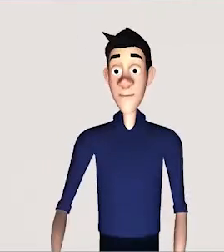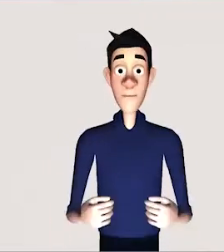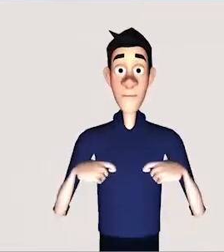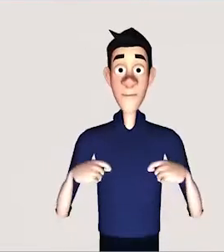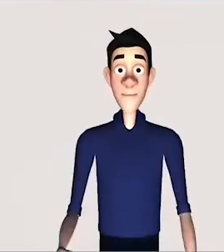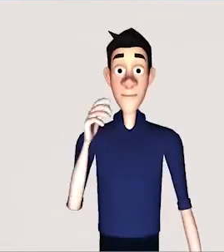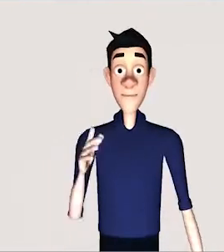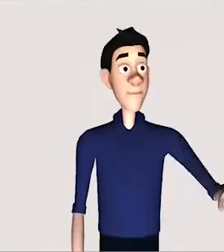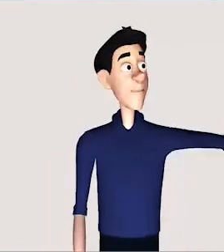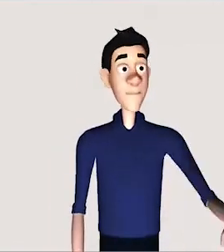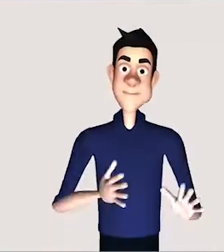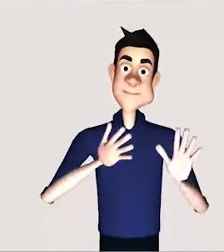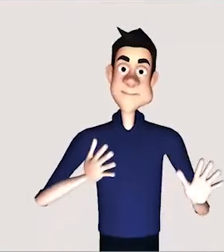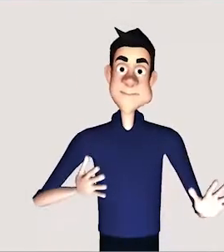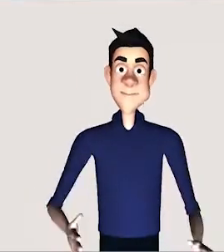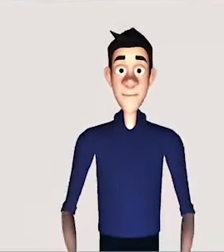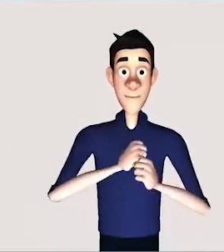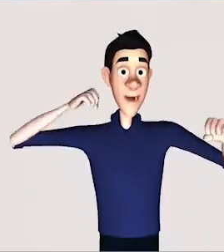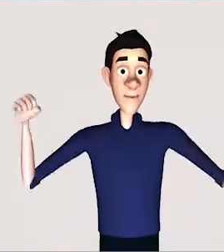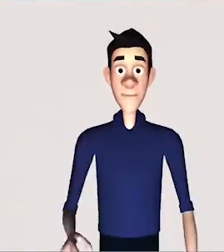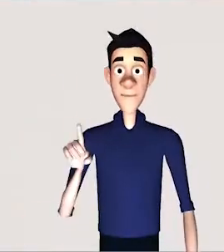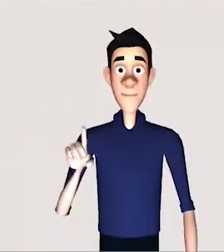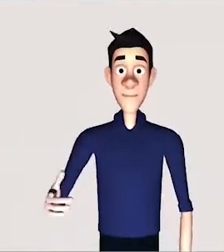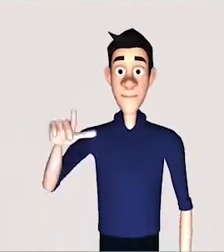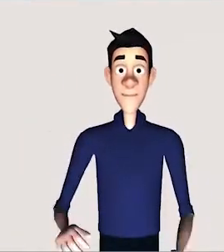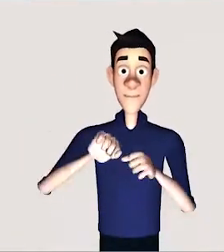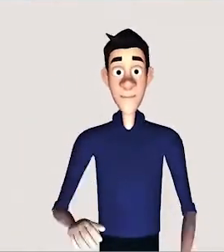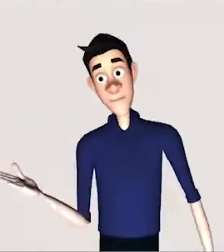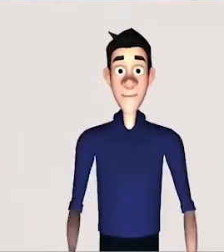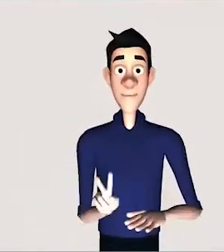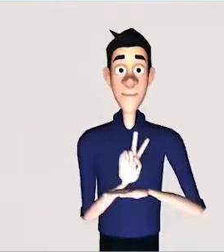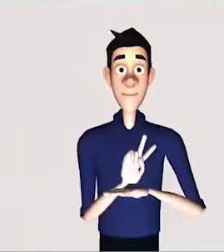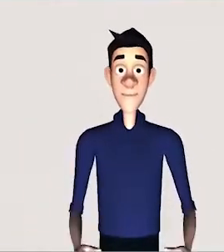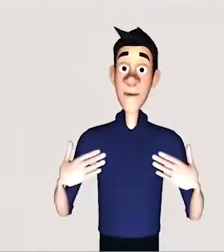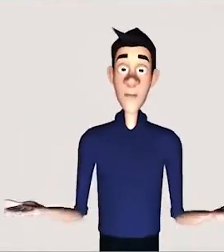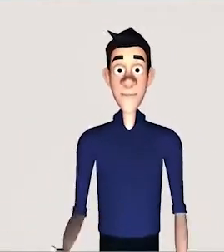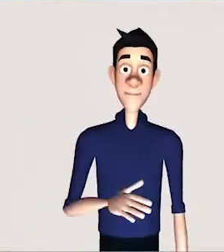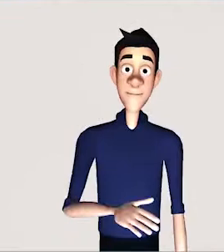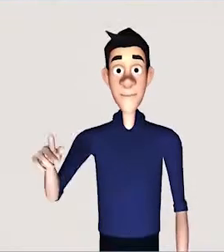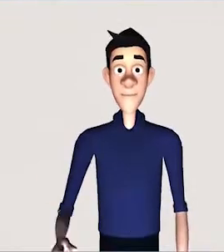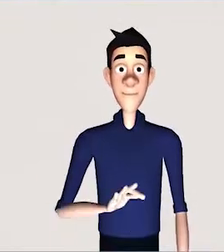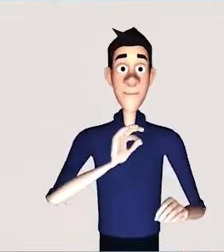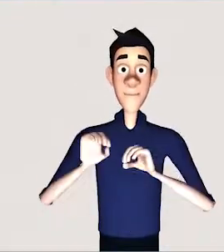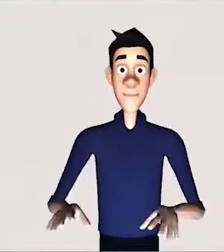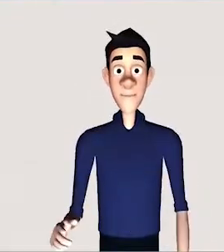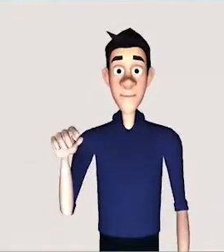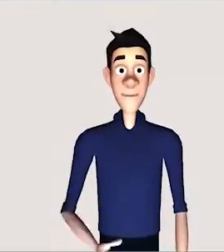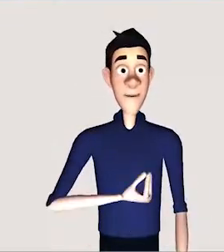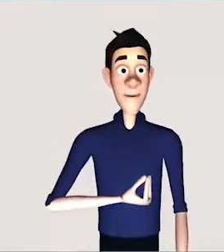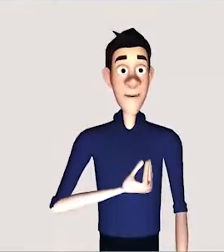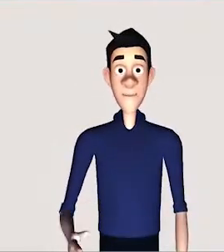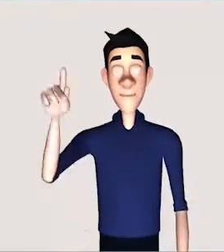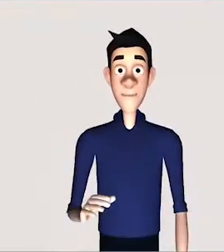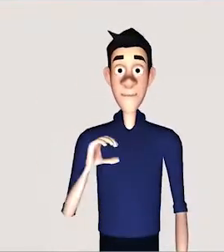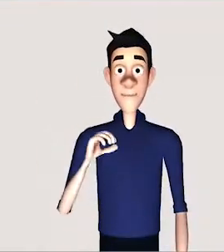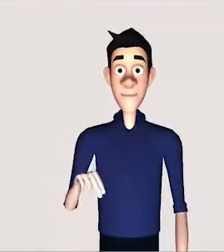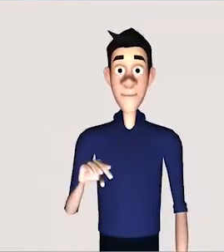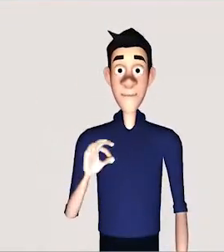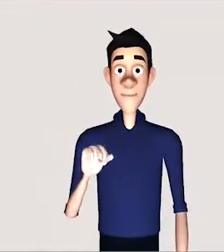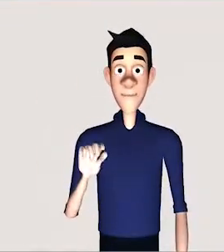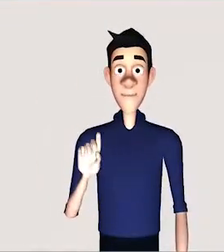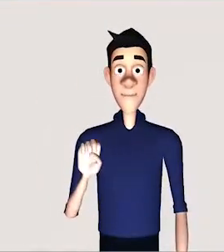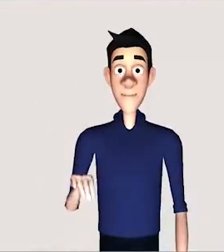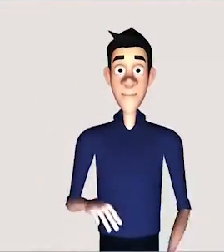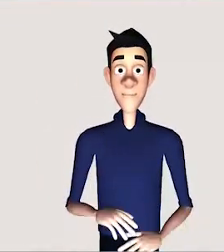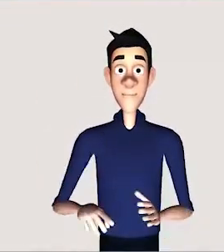livro de assinatura, roleta, né, catraca. Não necessariamente essa roleta é utilizada, a catraca